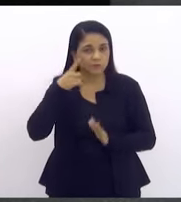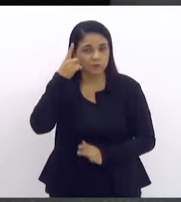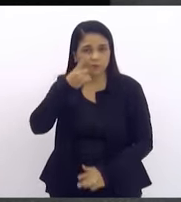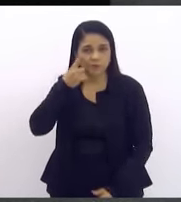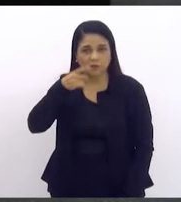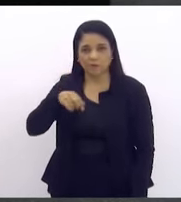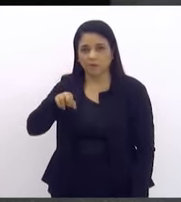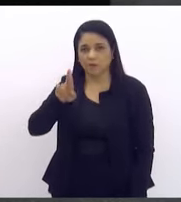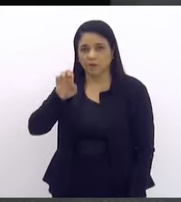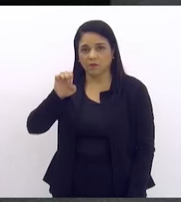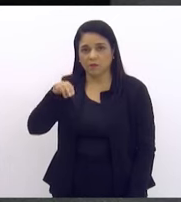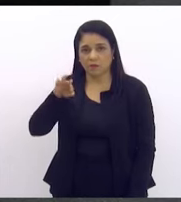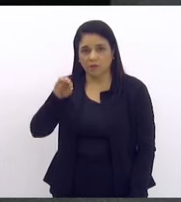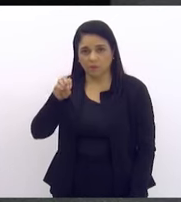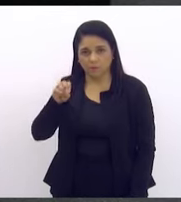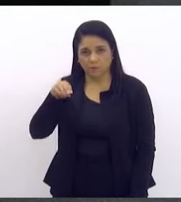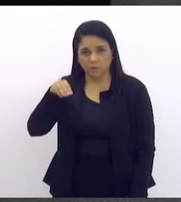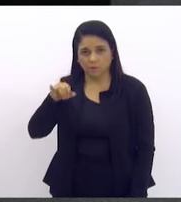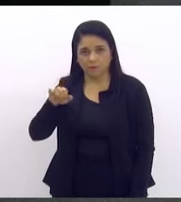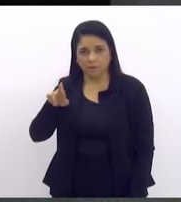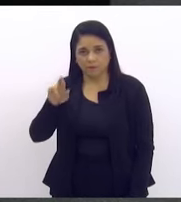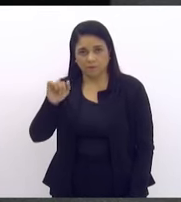e considero o projeto